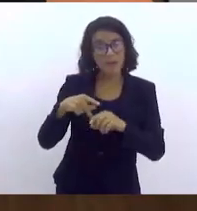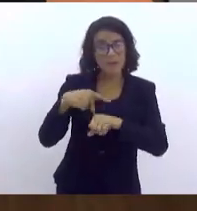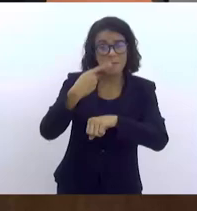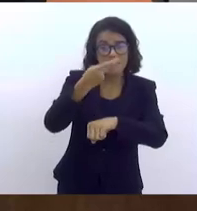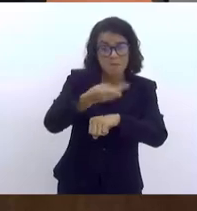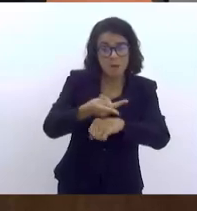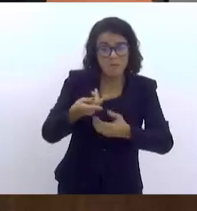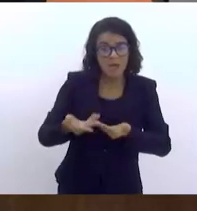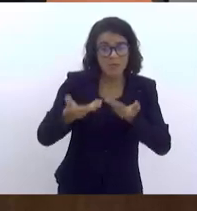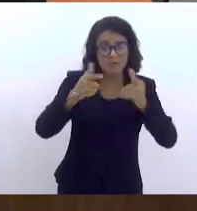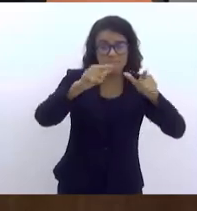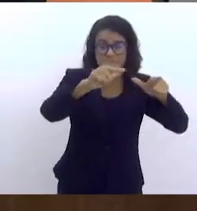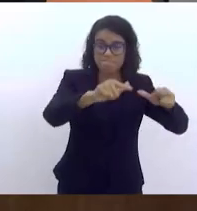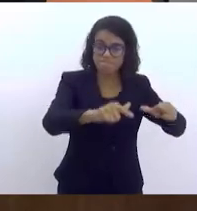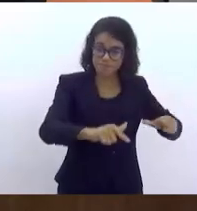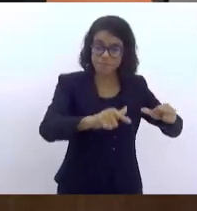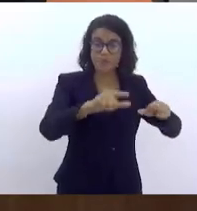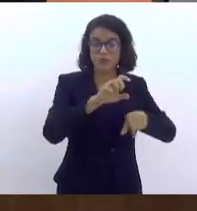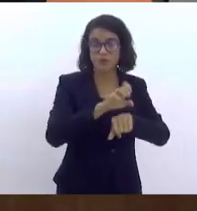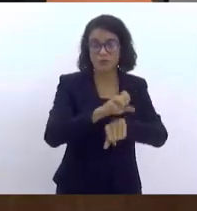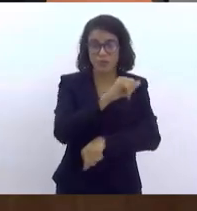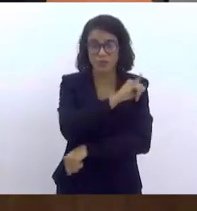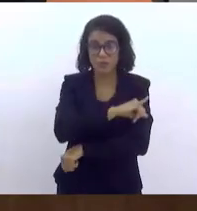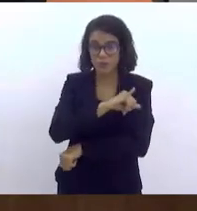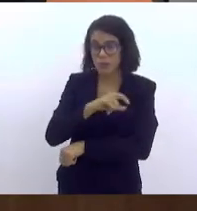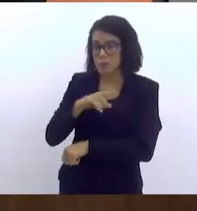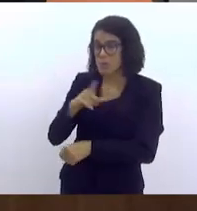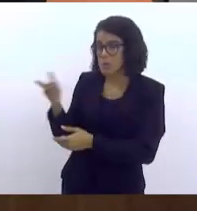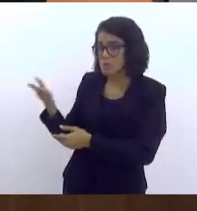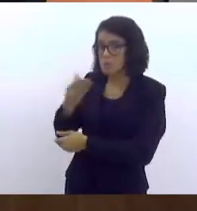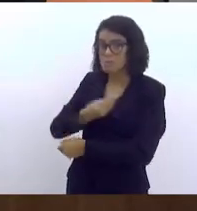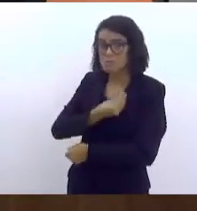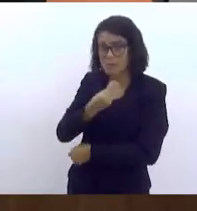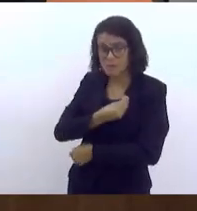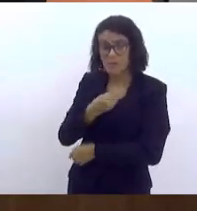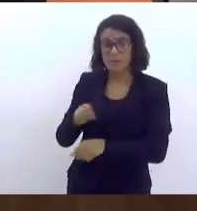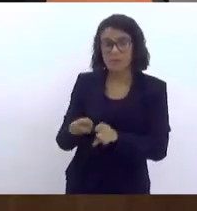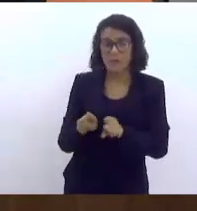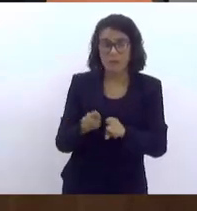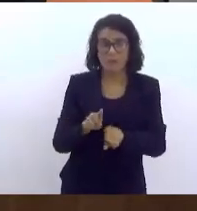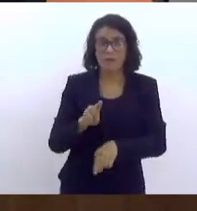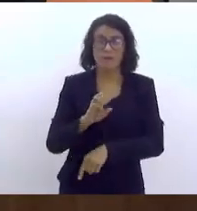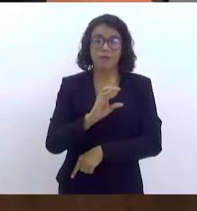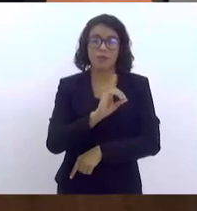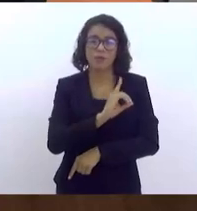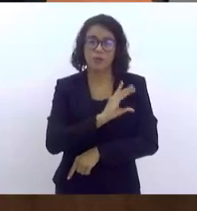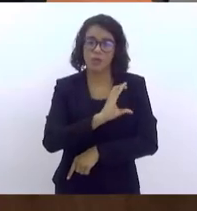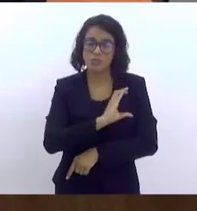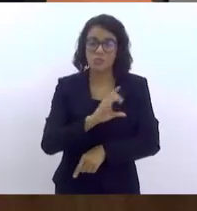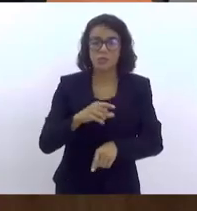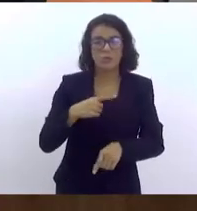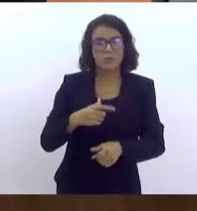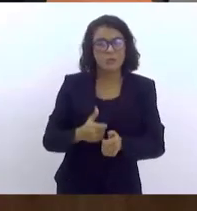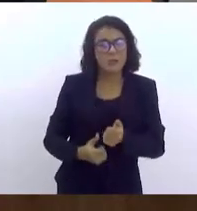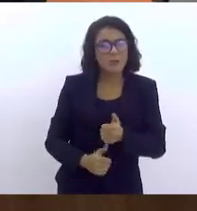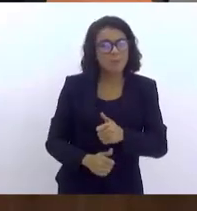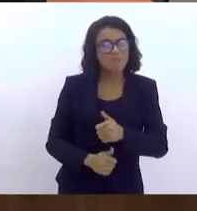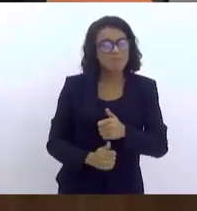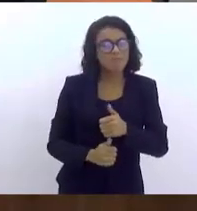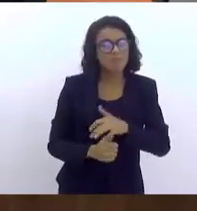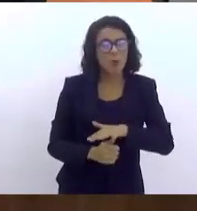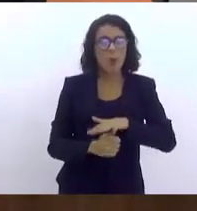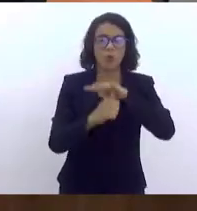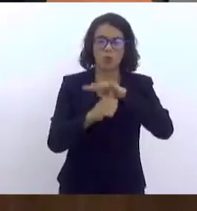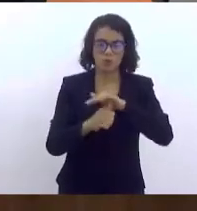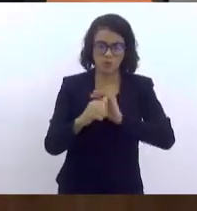na morte estadual do estado do Rio de Janeiro temos aqui presente Mário Sérgio de Caxias que conduz o PSE 15 anos no